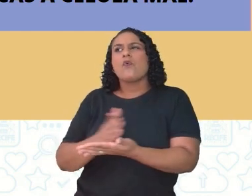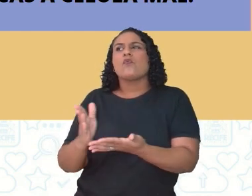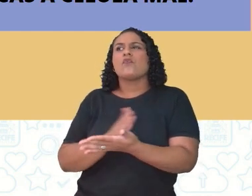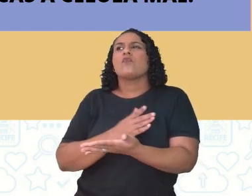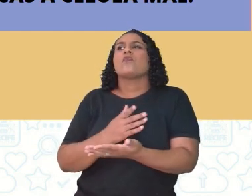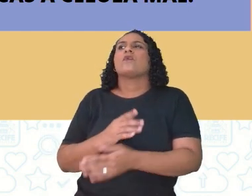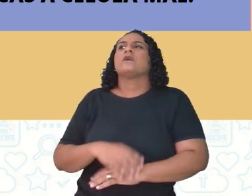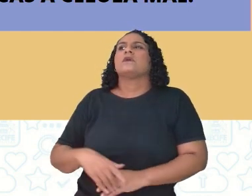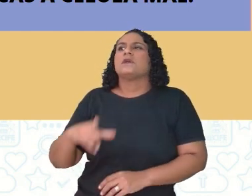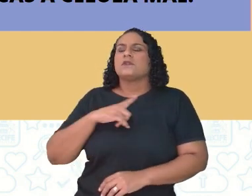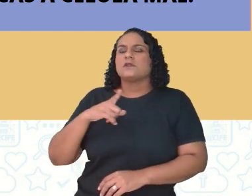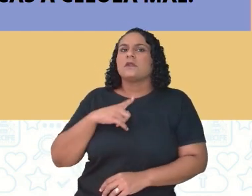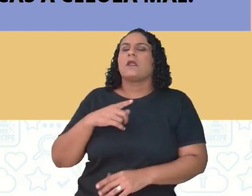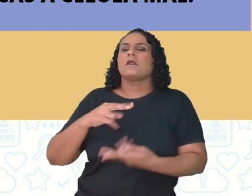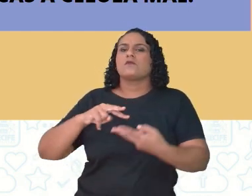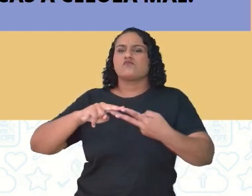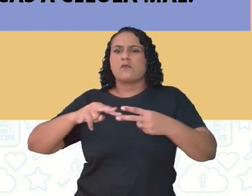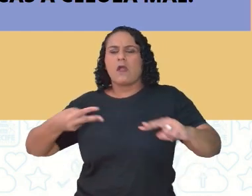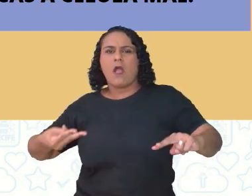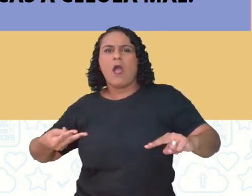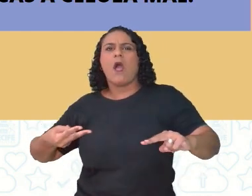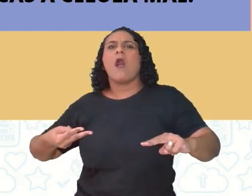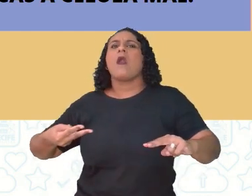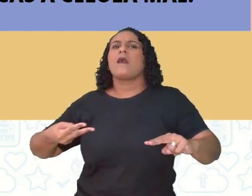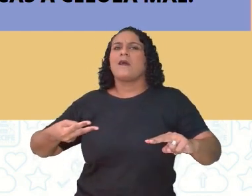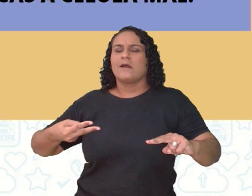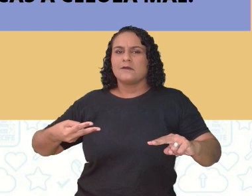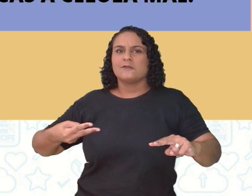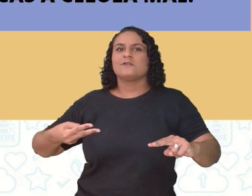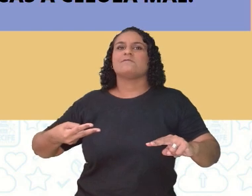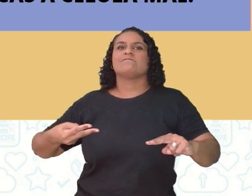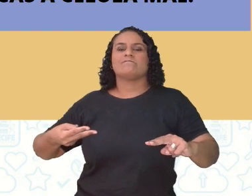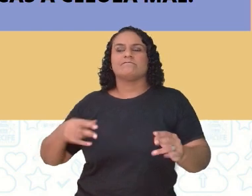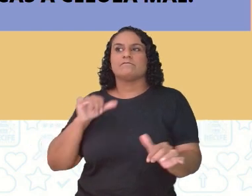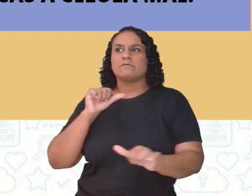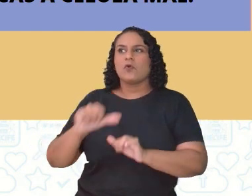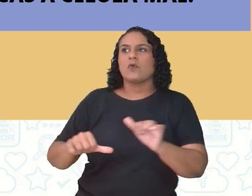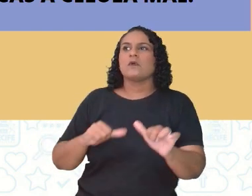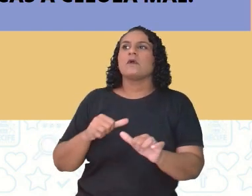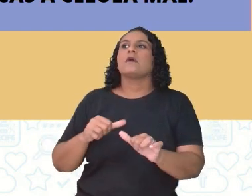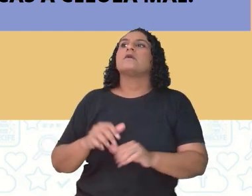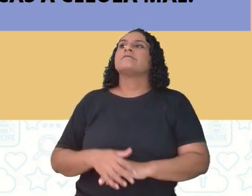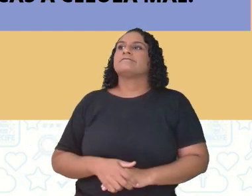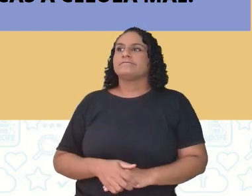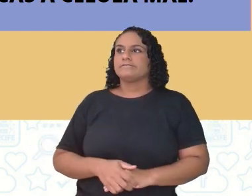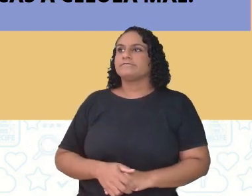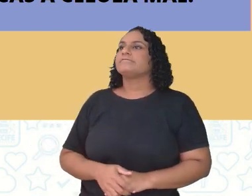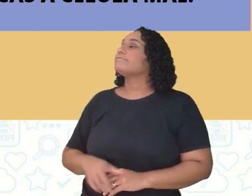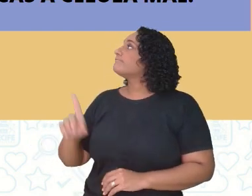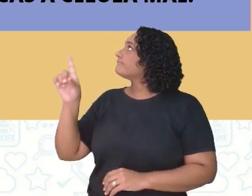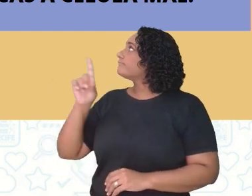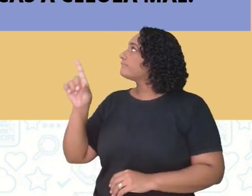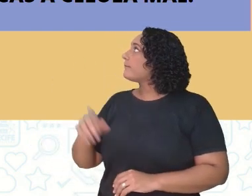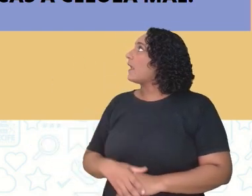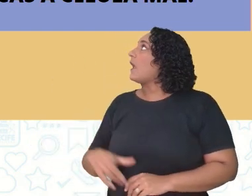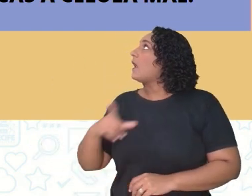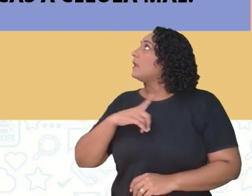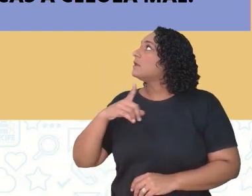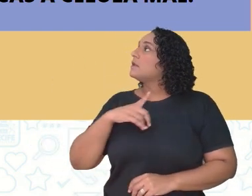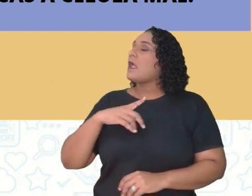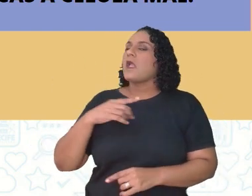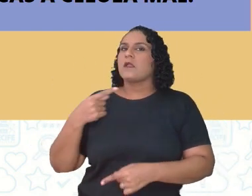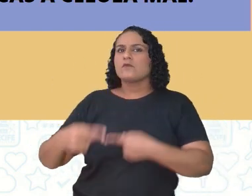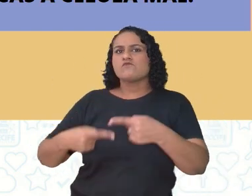raras ou algumas alterações na sequência de DNA. A fissão binária ela produz células filhas